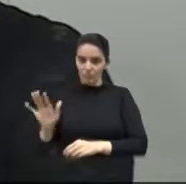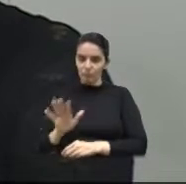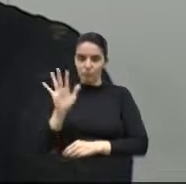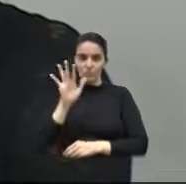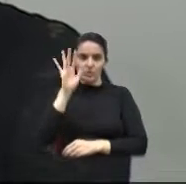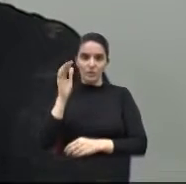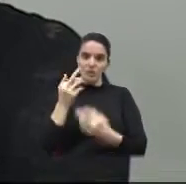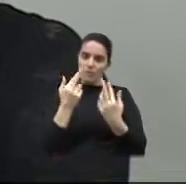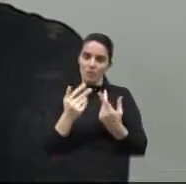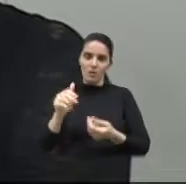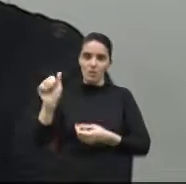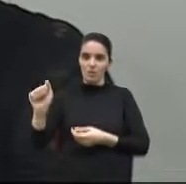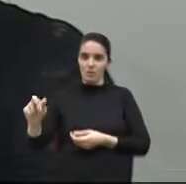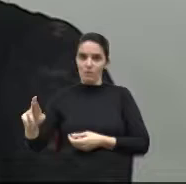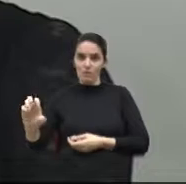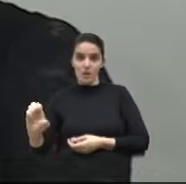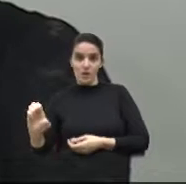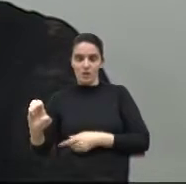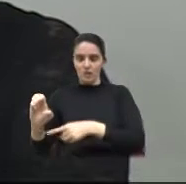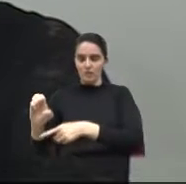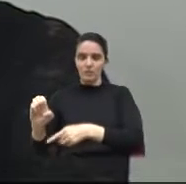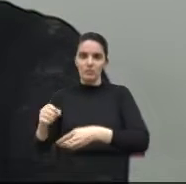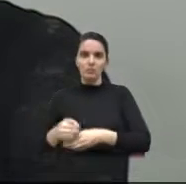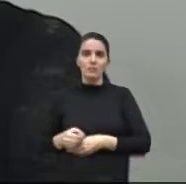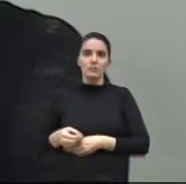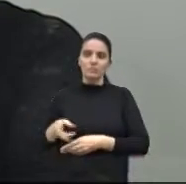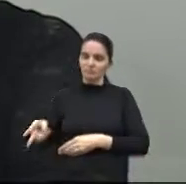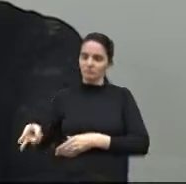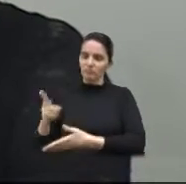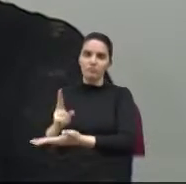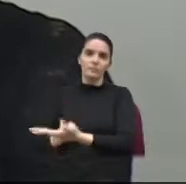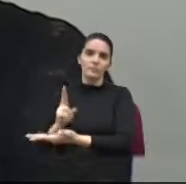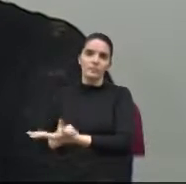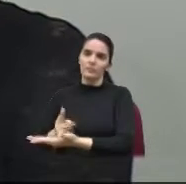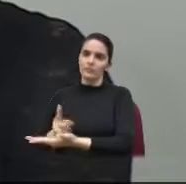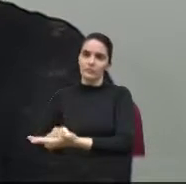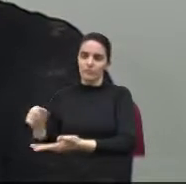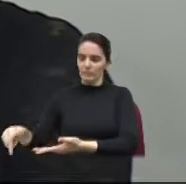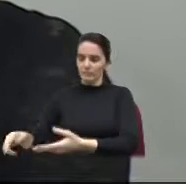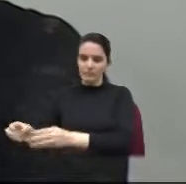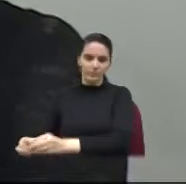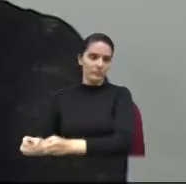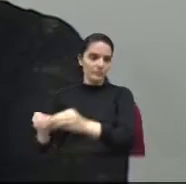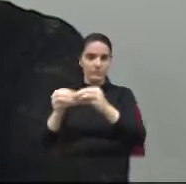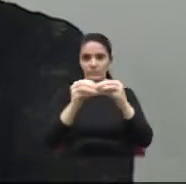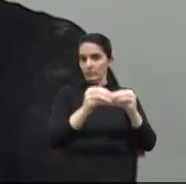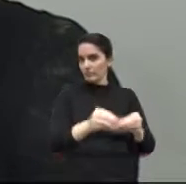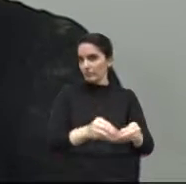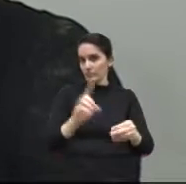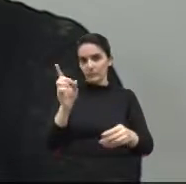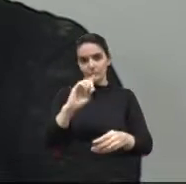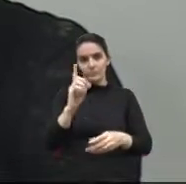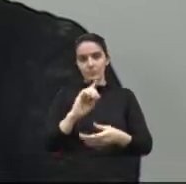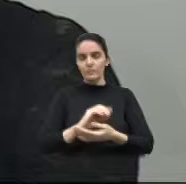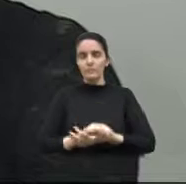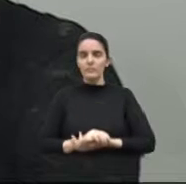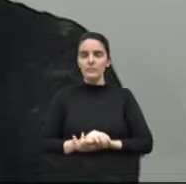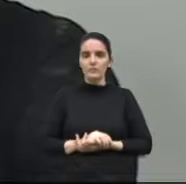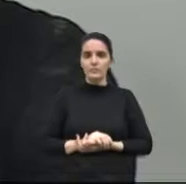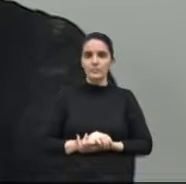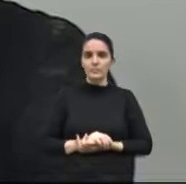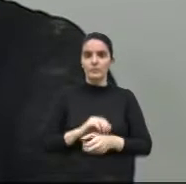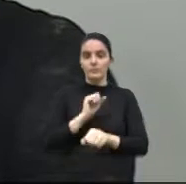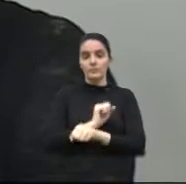ARI. Vão continuar ali, não vão levar lá para o postão, né? Já disse que não vai levar para o postão, mas vai deixar ali até